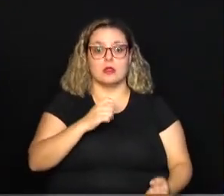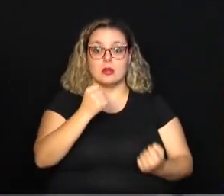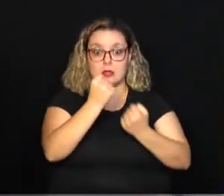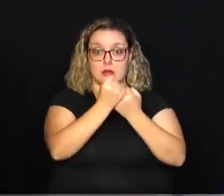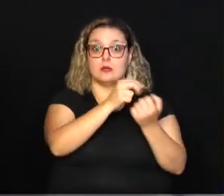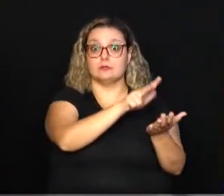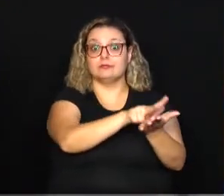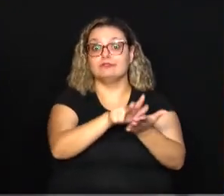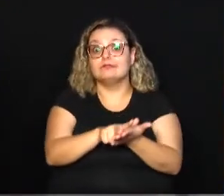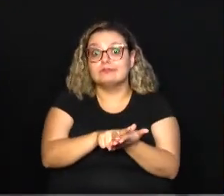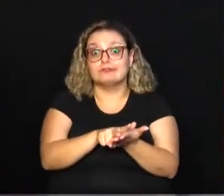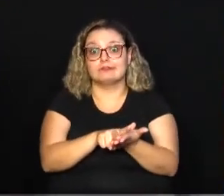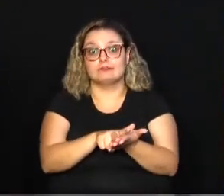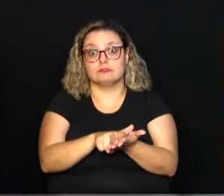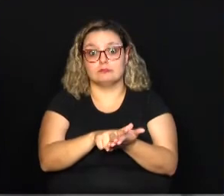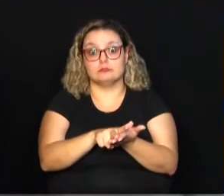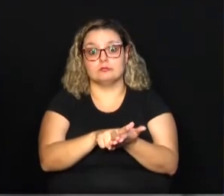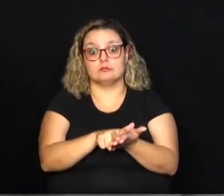tudo.